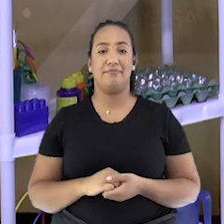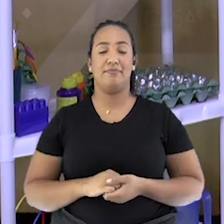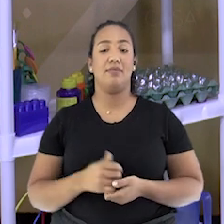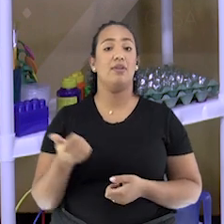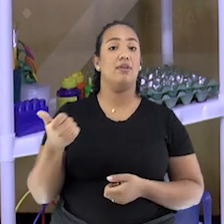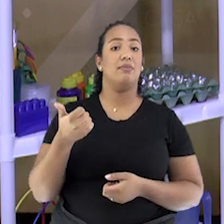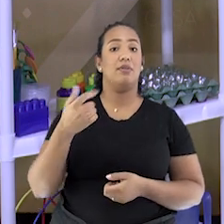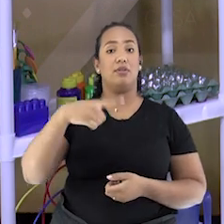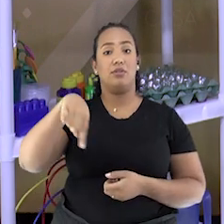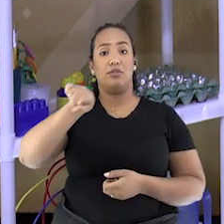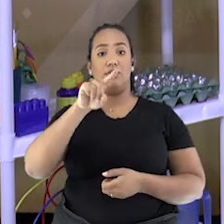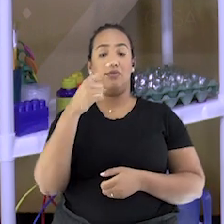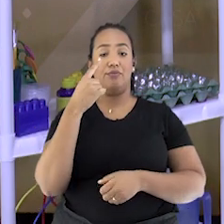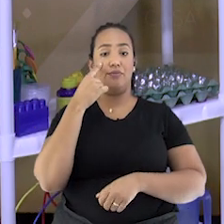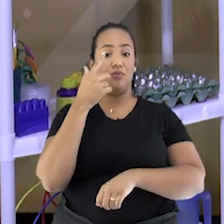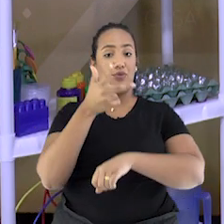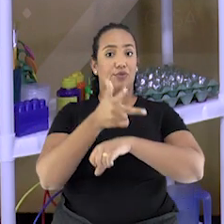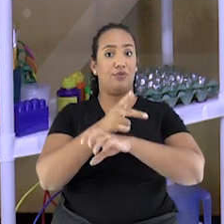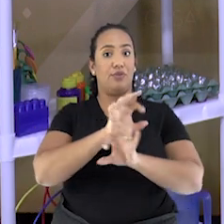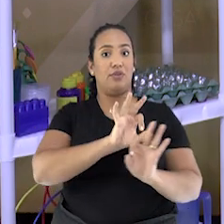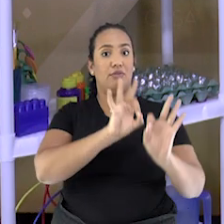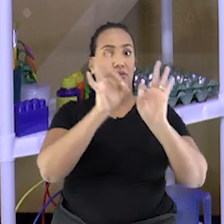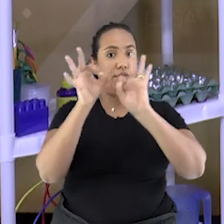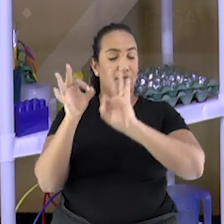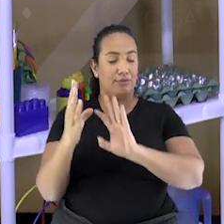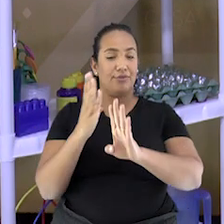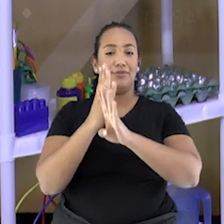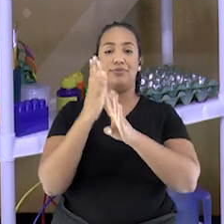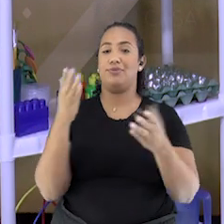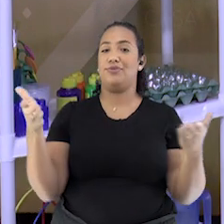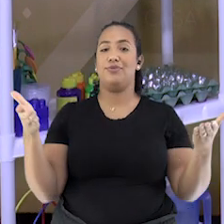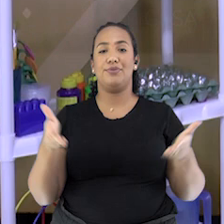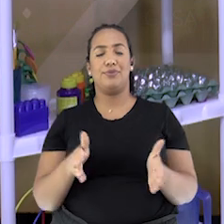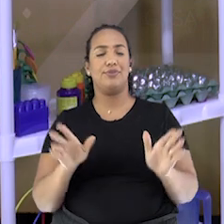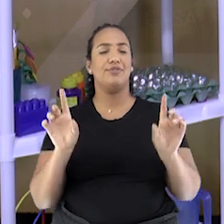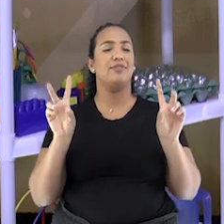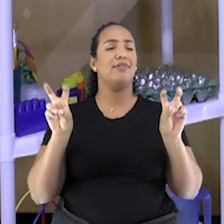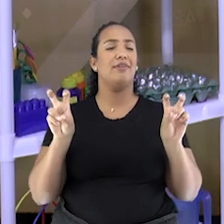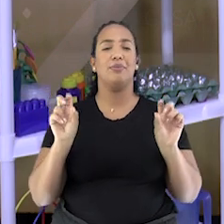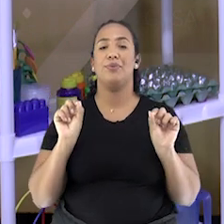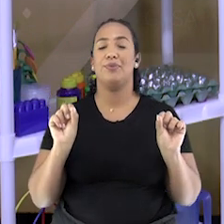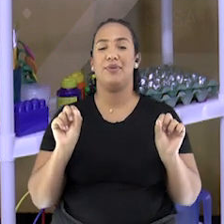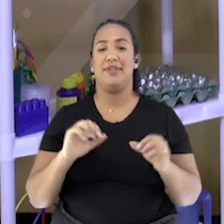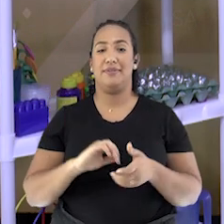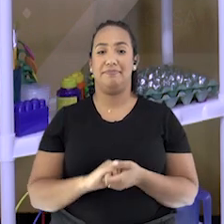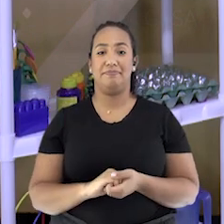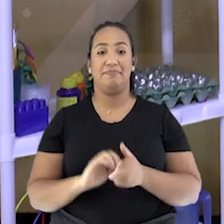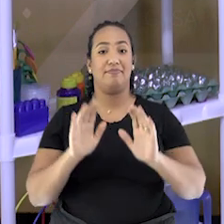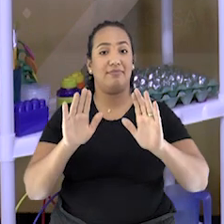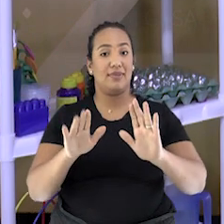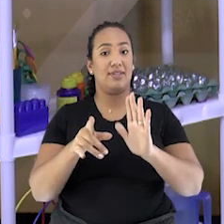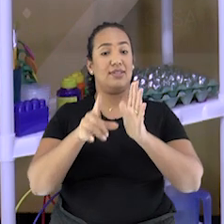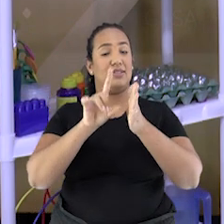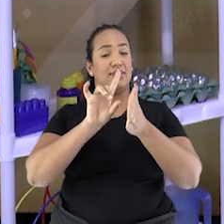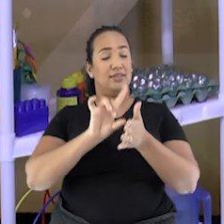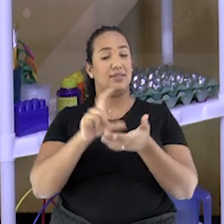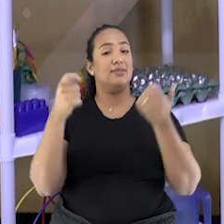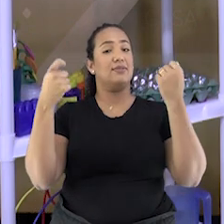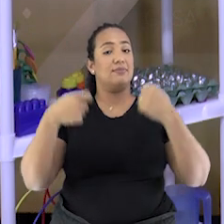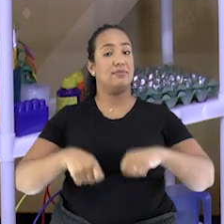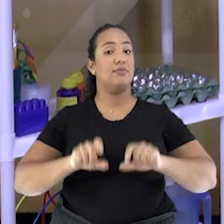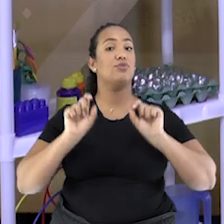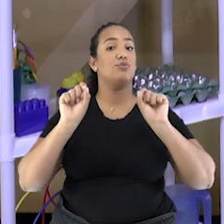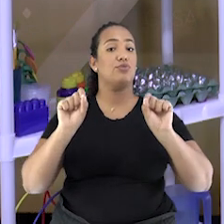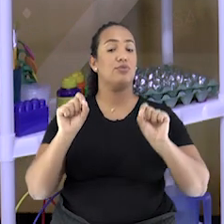vamos começar assistindo um vídeo e descobrir o que teremos hoje por aqui. Mas antes, não esqueça de acessar o QR Code da